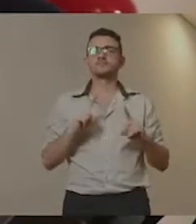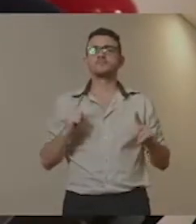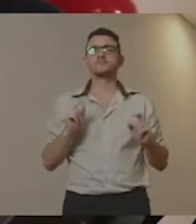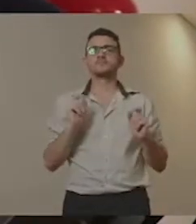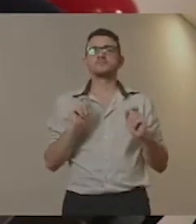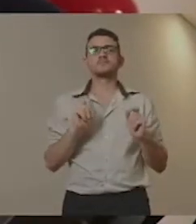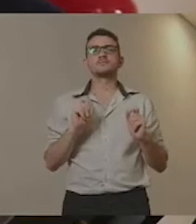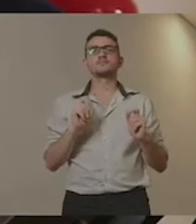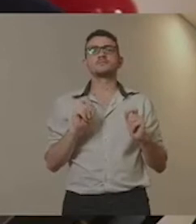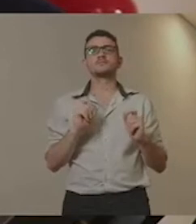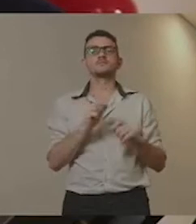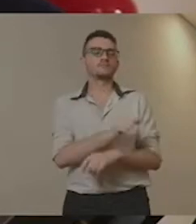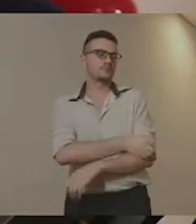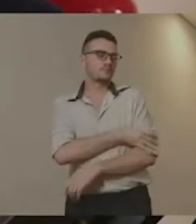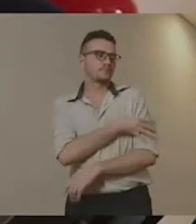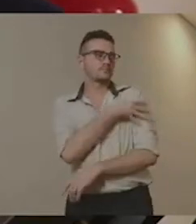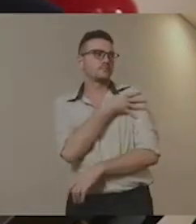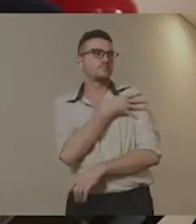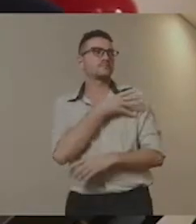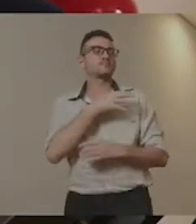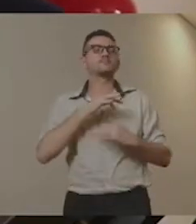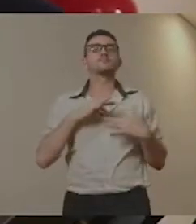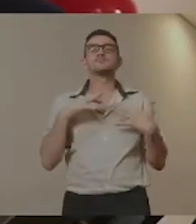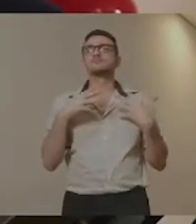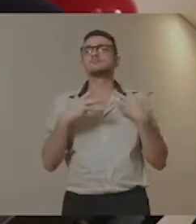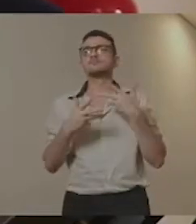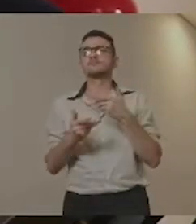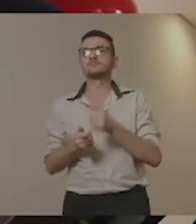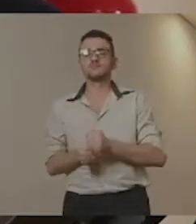né, em rede municipal, e